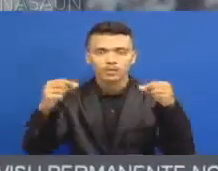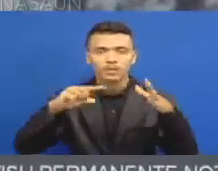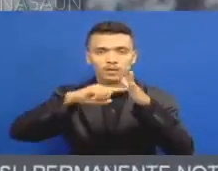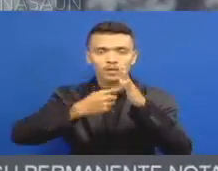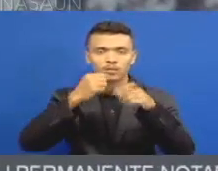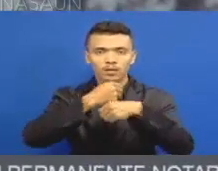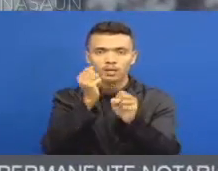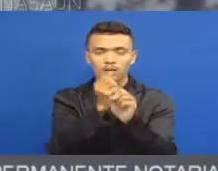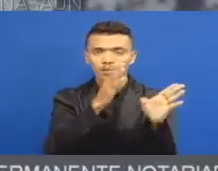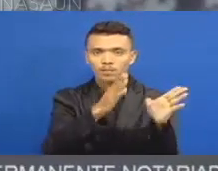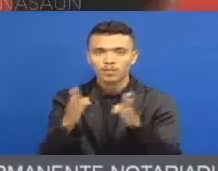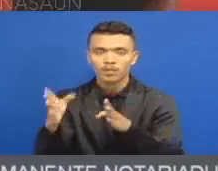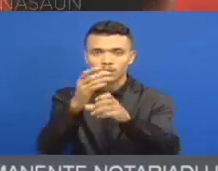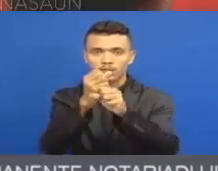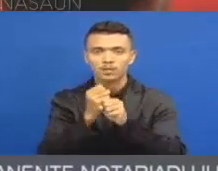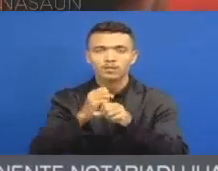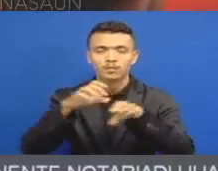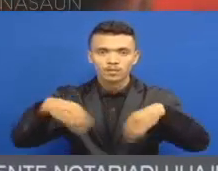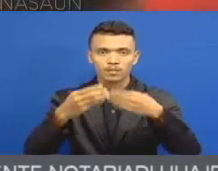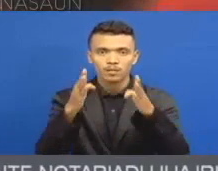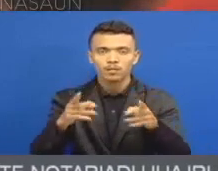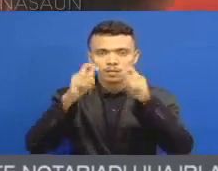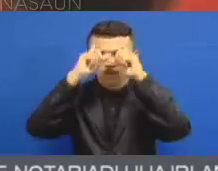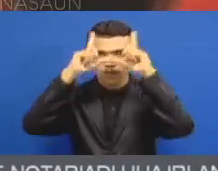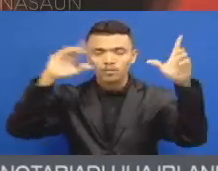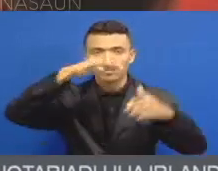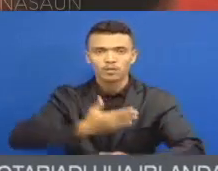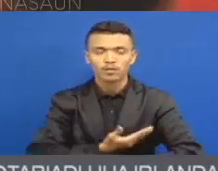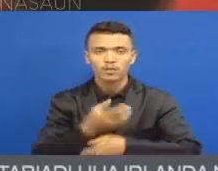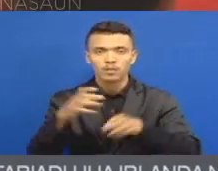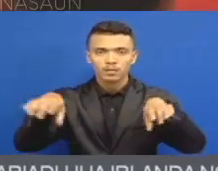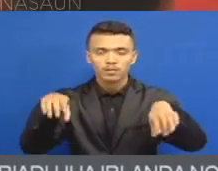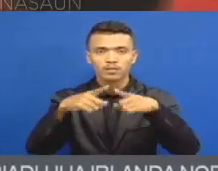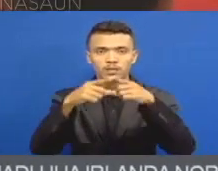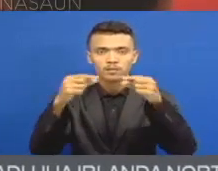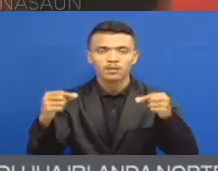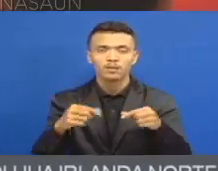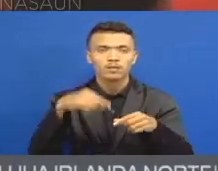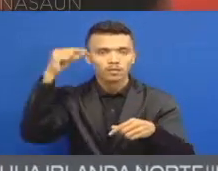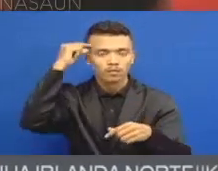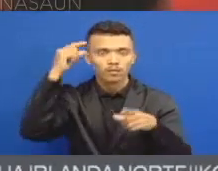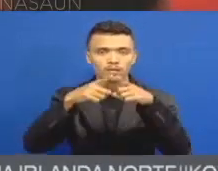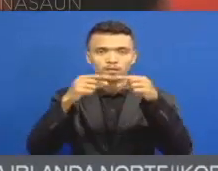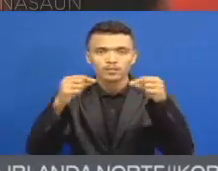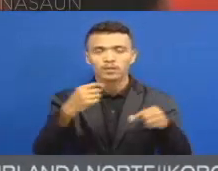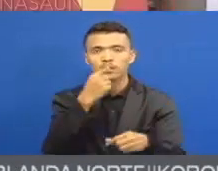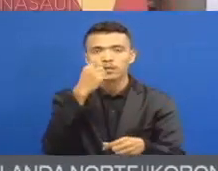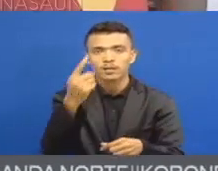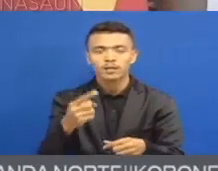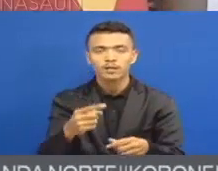Halo Preparativo, Simo Trabalhador Timor-Leste Serviço e a País Nipônico, né? Governante japonês, né,